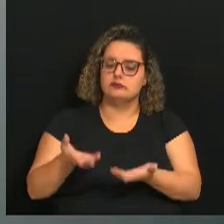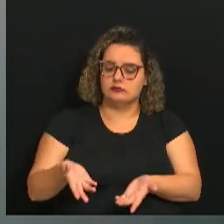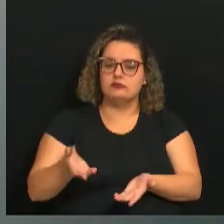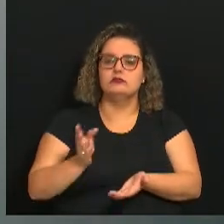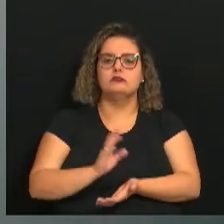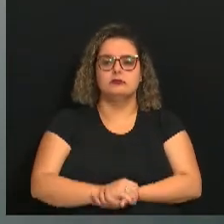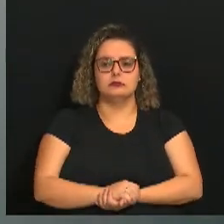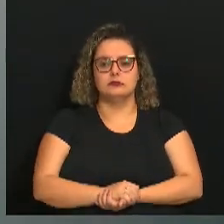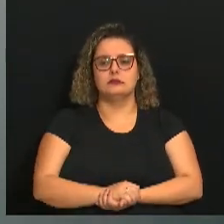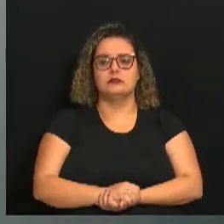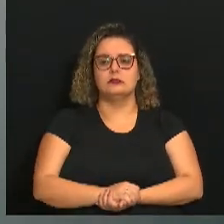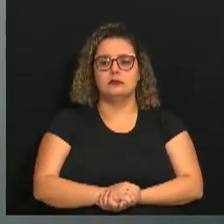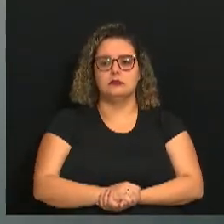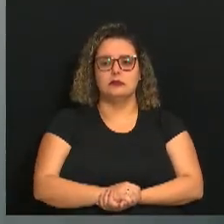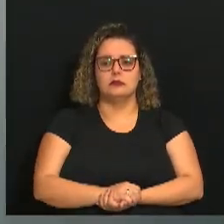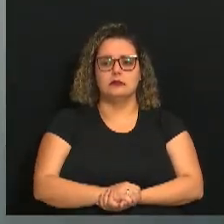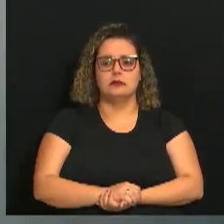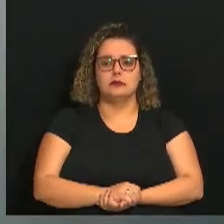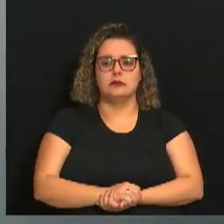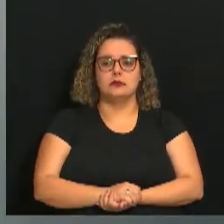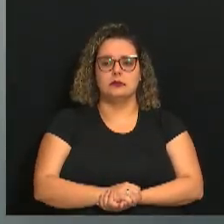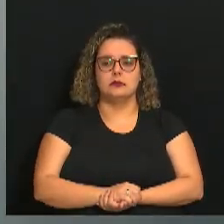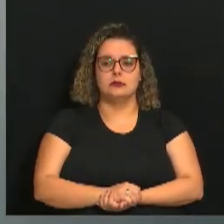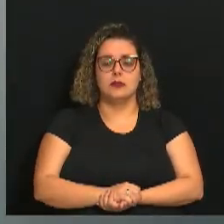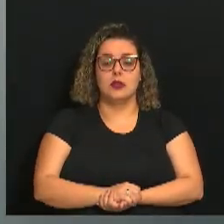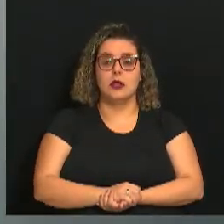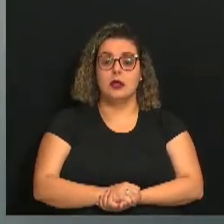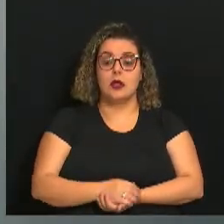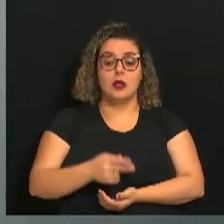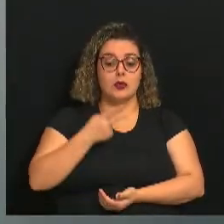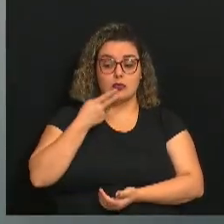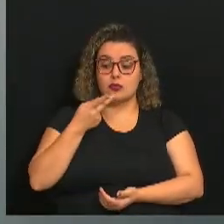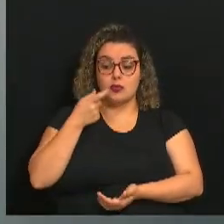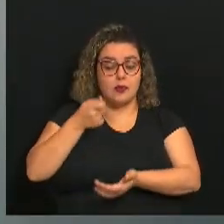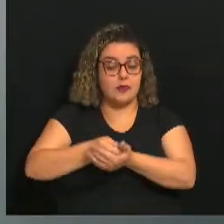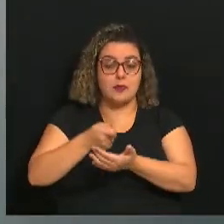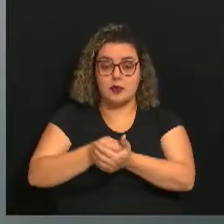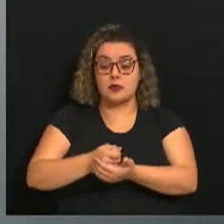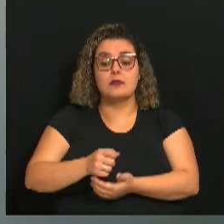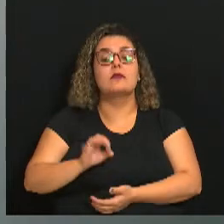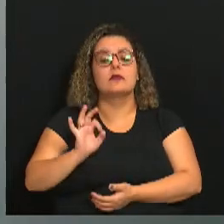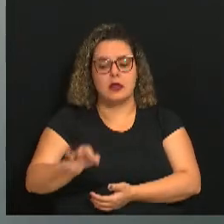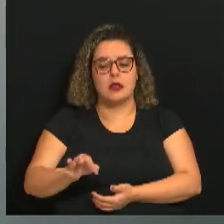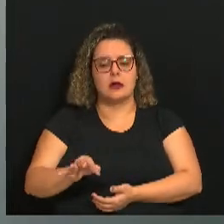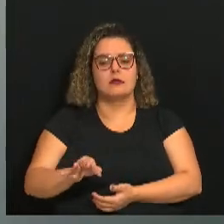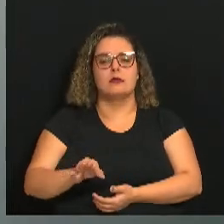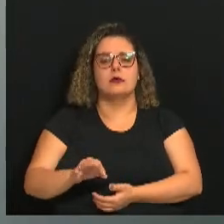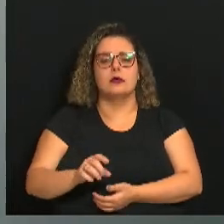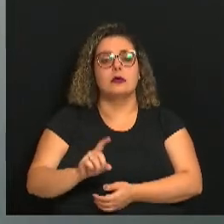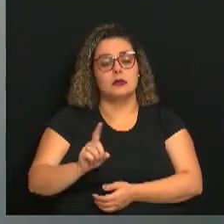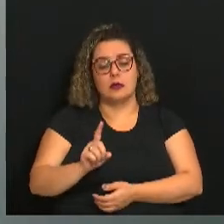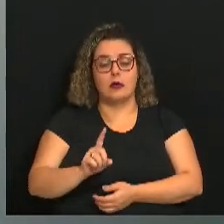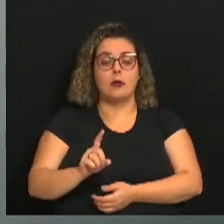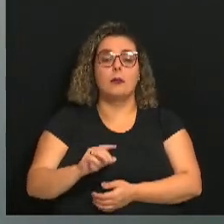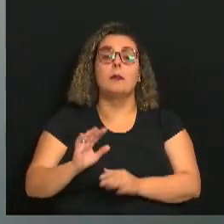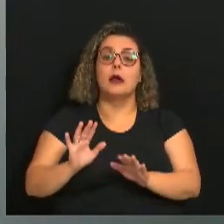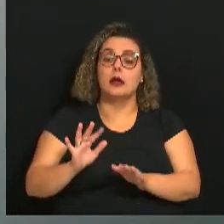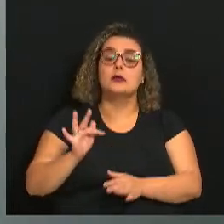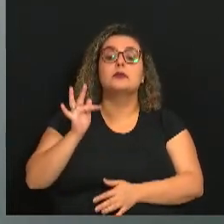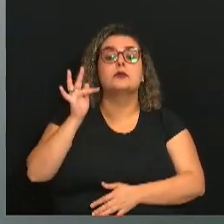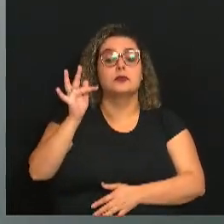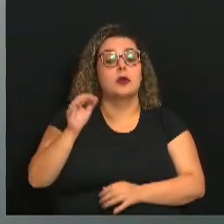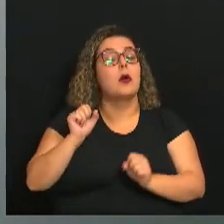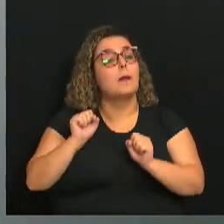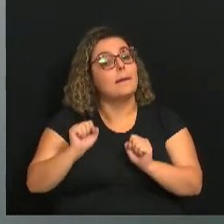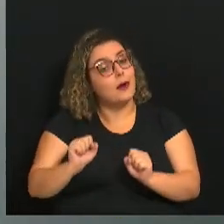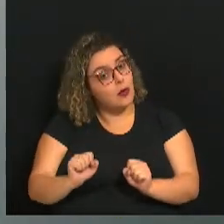por vier a acontecer, não estou falando que vai acontecer, não posso afirmar, isso a gente vai estar fazendo o